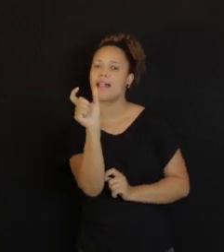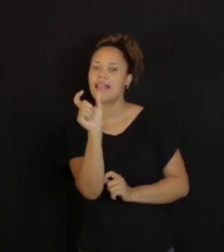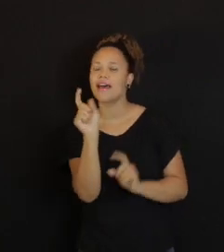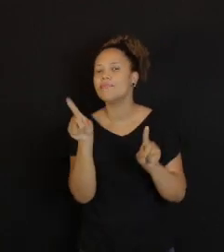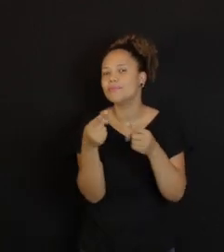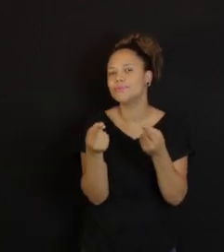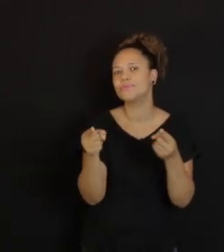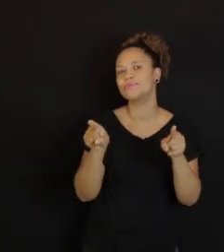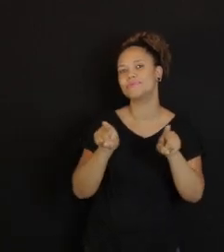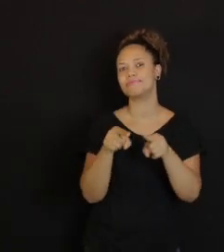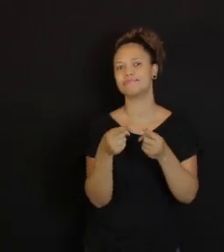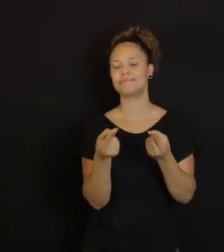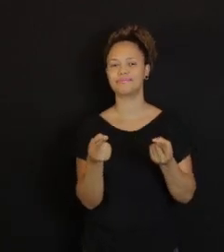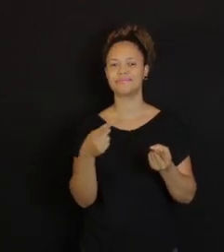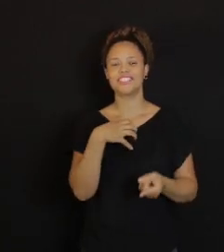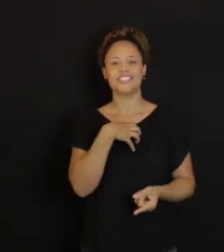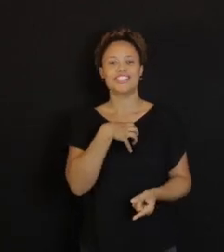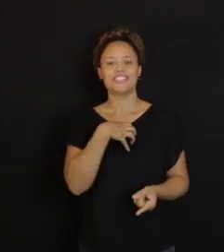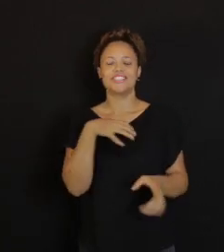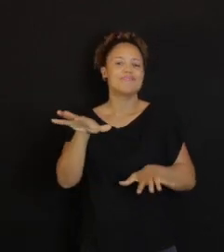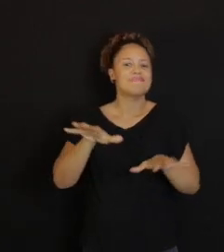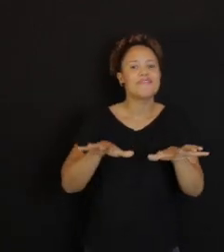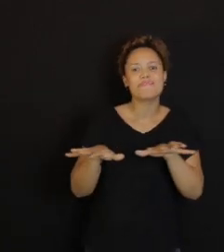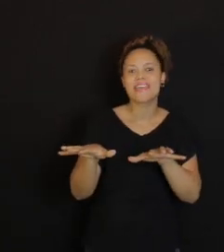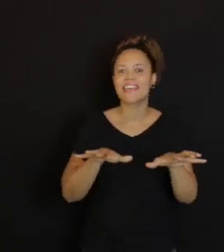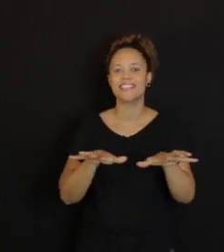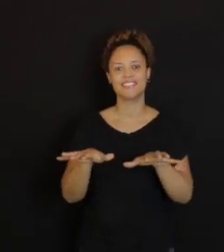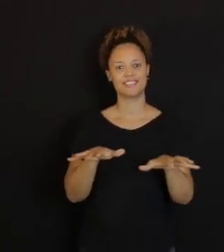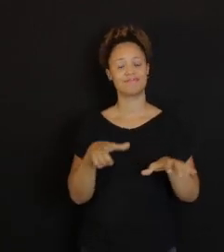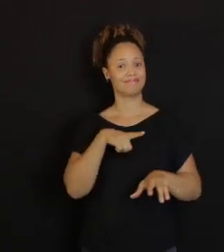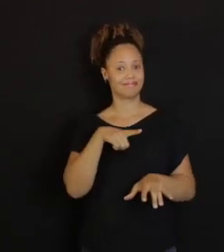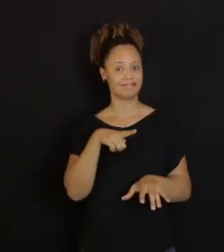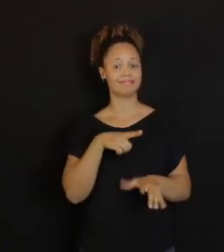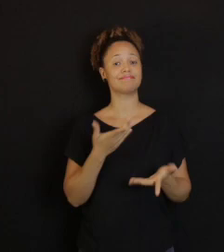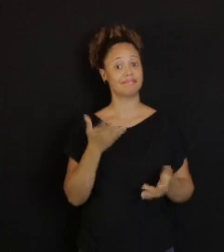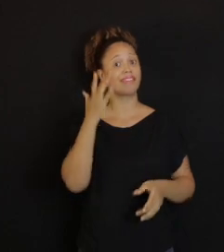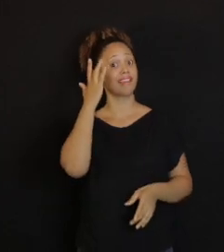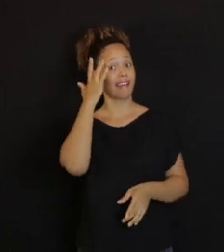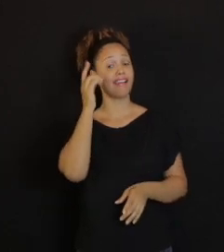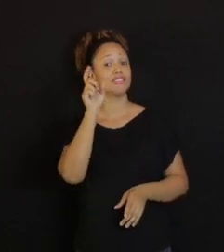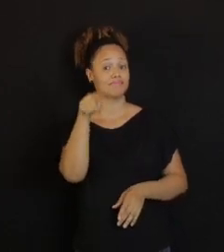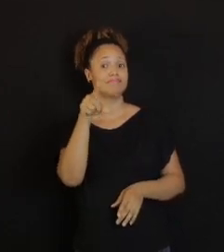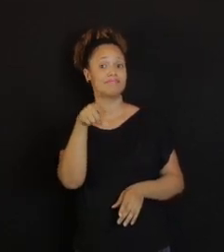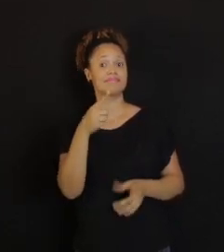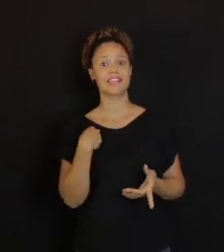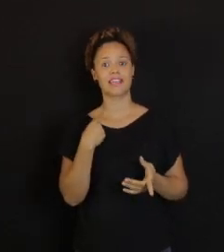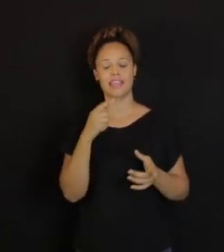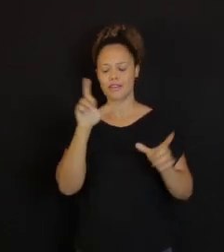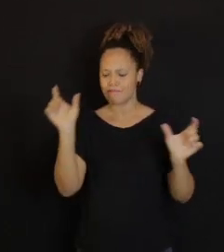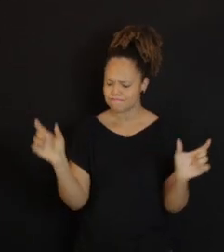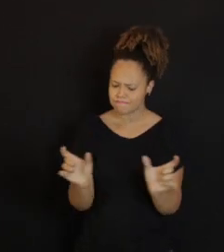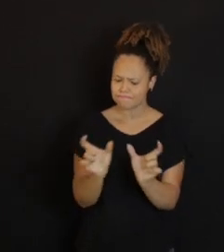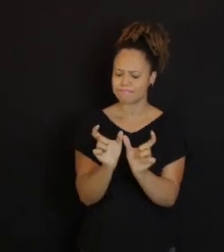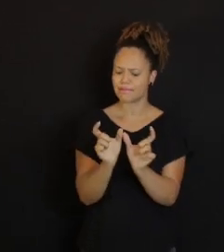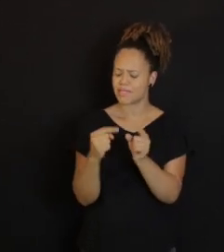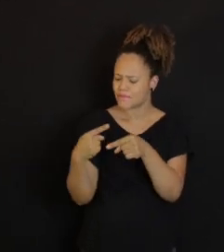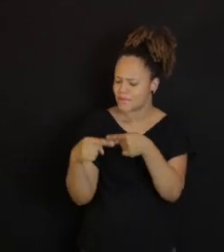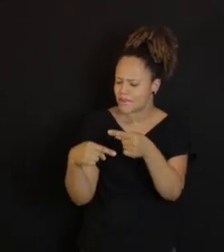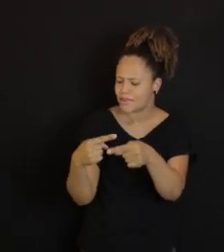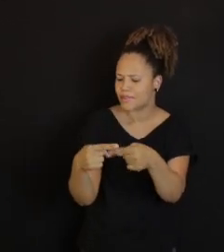toca meio swingando assim, tal. Então, eu acho que isso foi formando minha característica